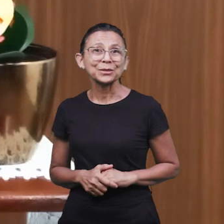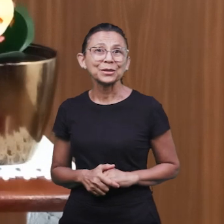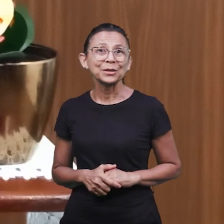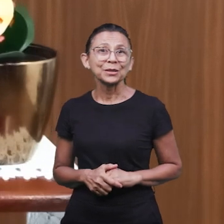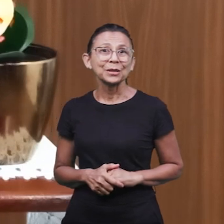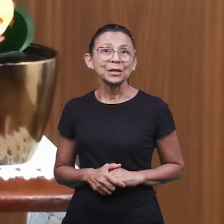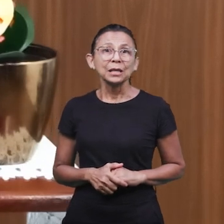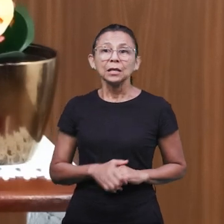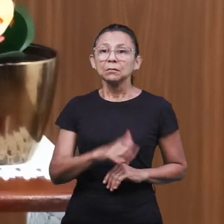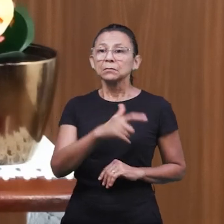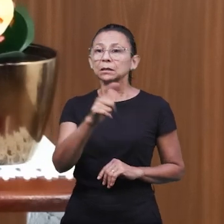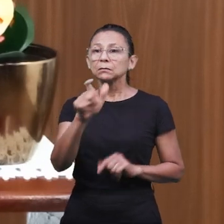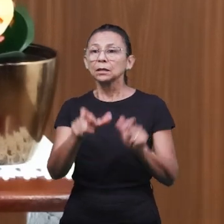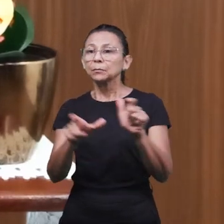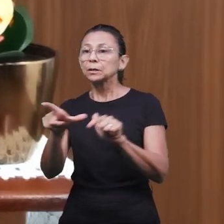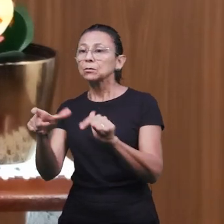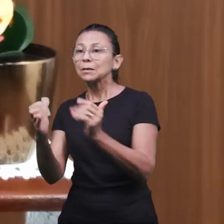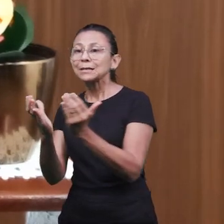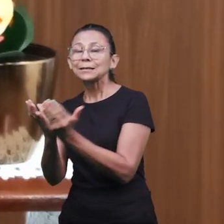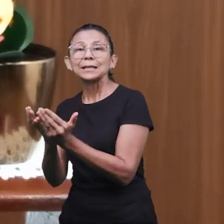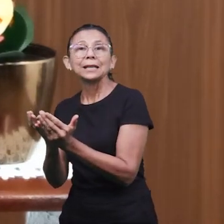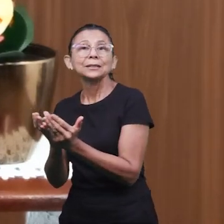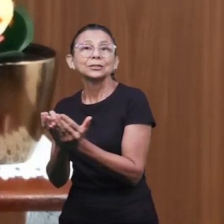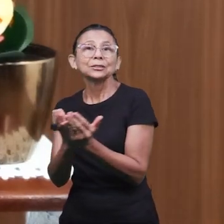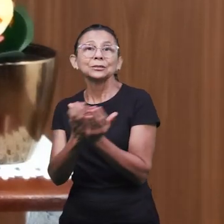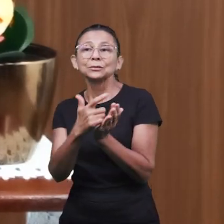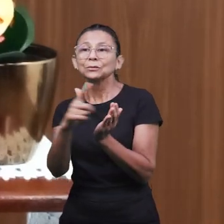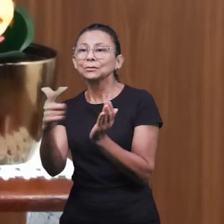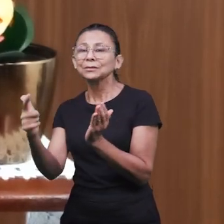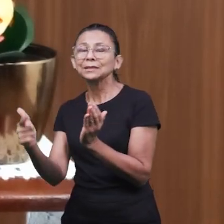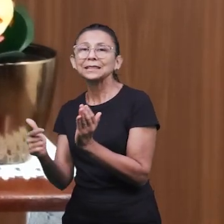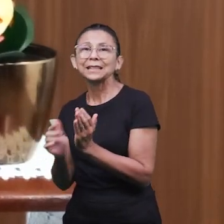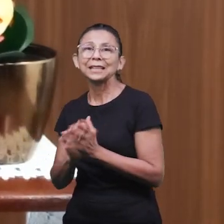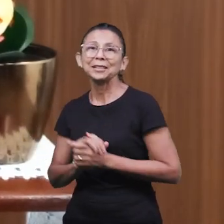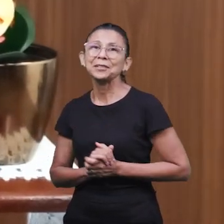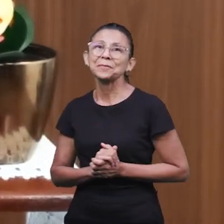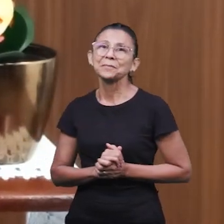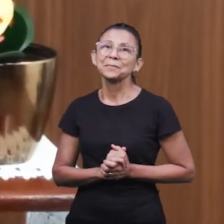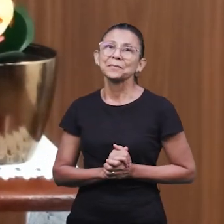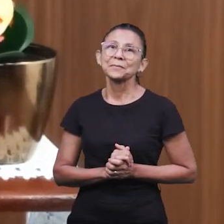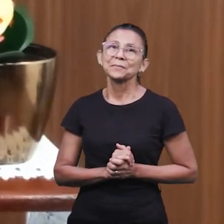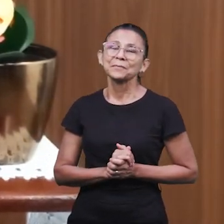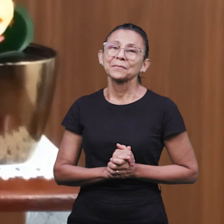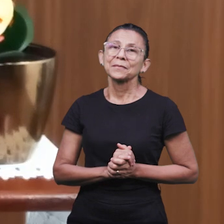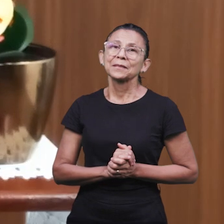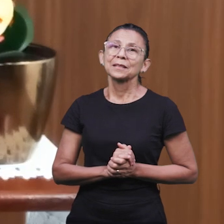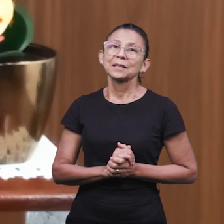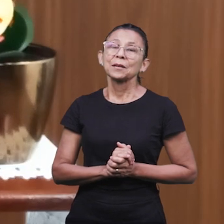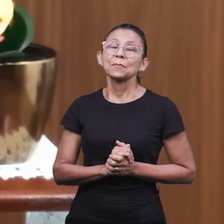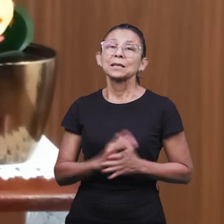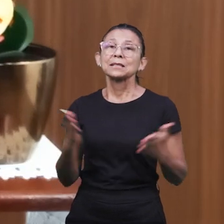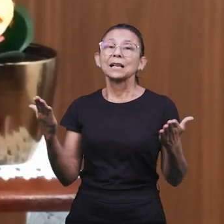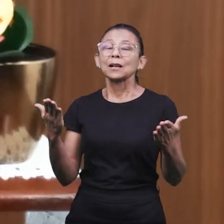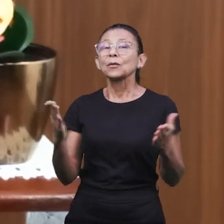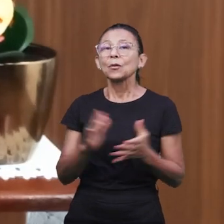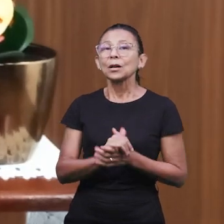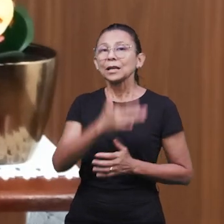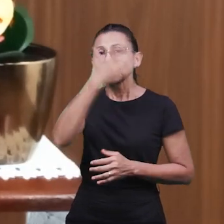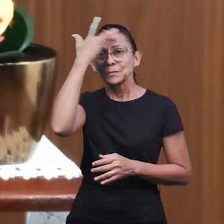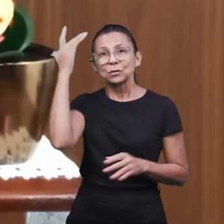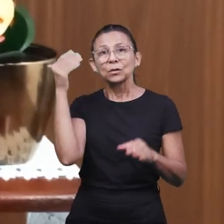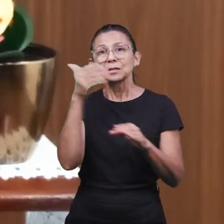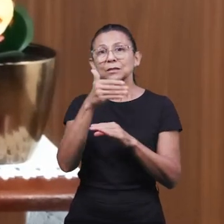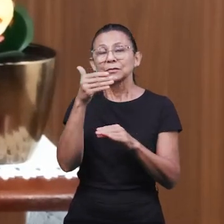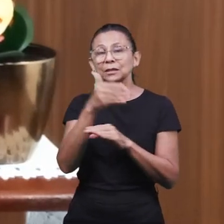porque não tem mais servos, mas tem pessoas que são dependentes de outras coisas. Porque ser dependente do